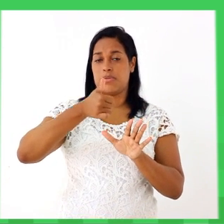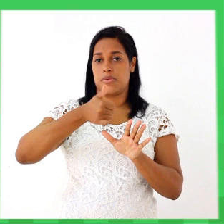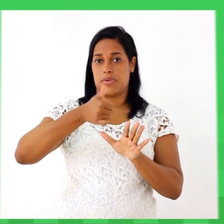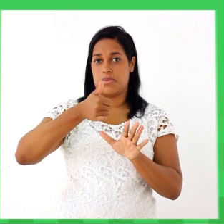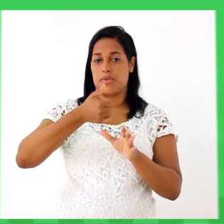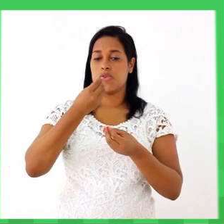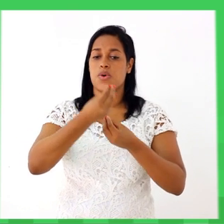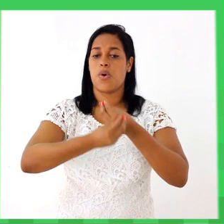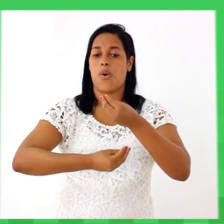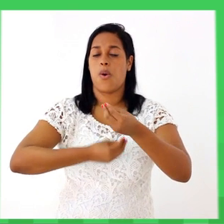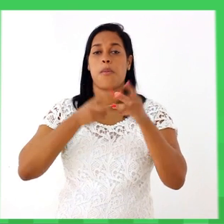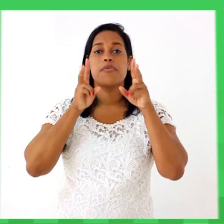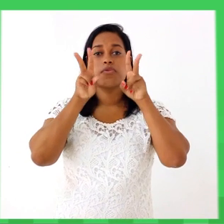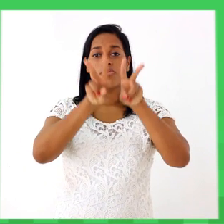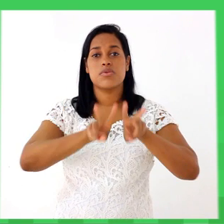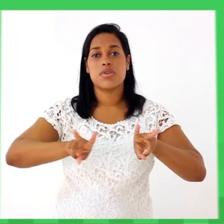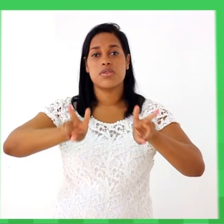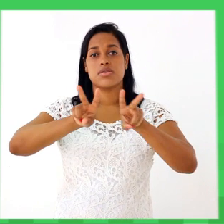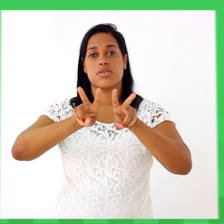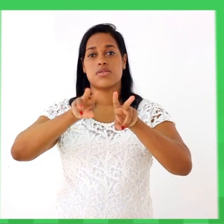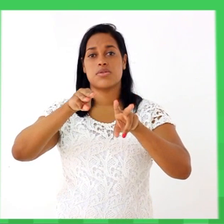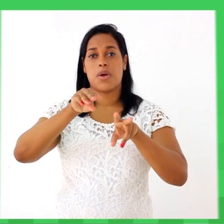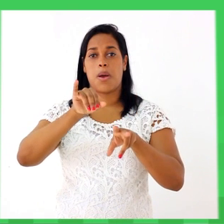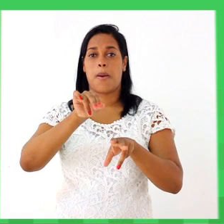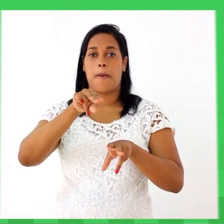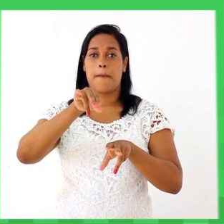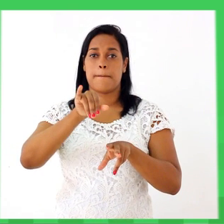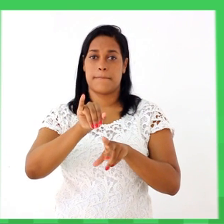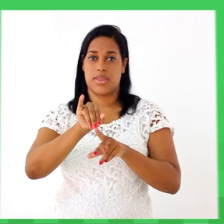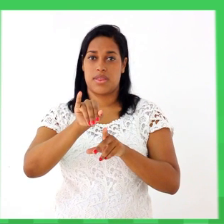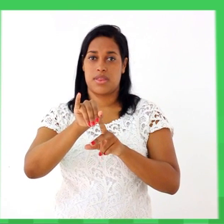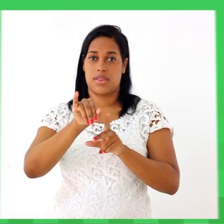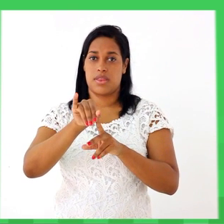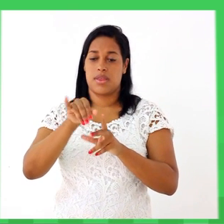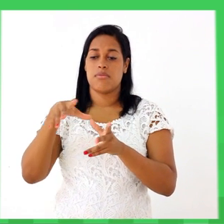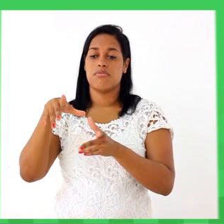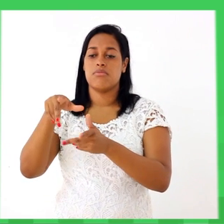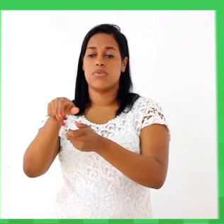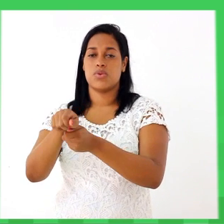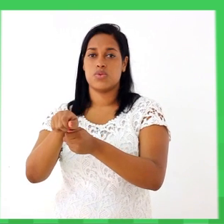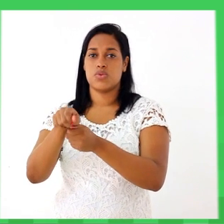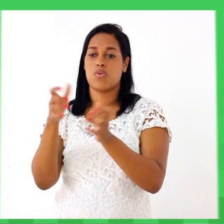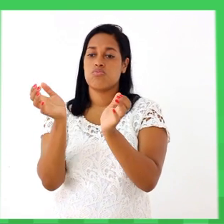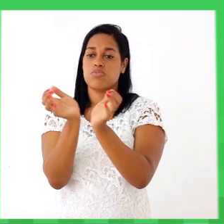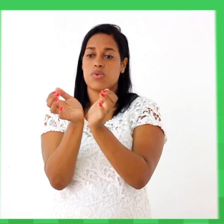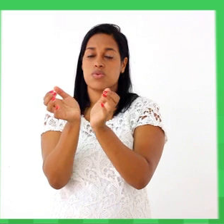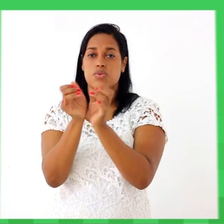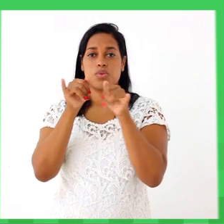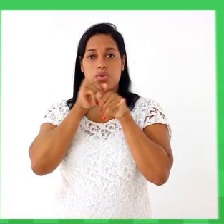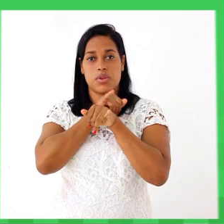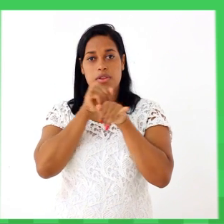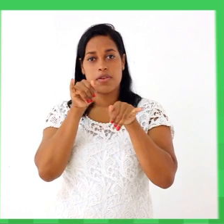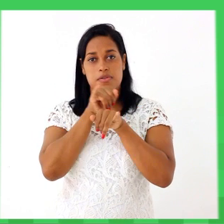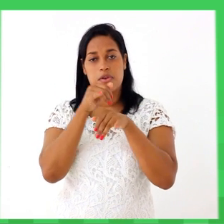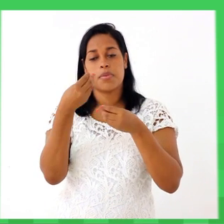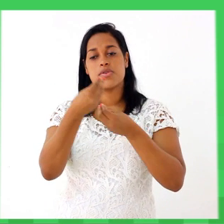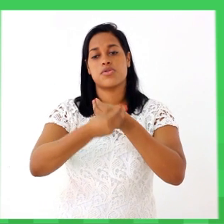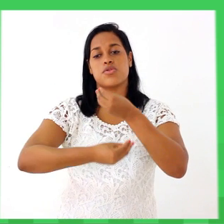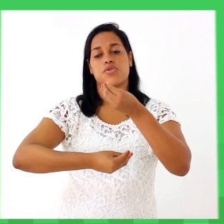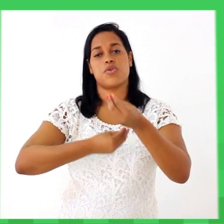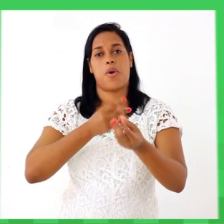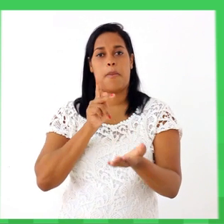modo de visualizar, que é o próprio mini-mundo, que é um conjunto de informações de como funciona essa